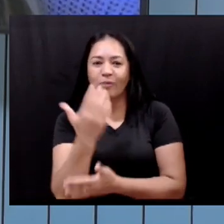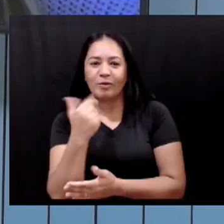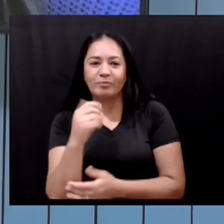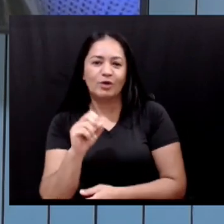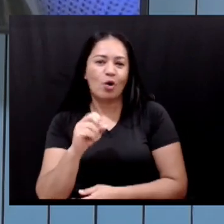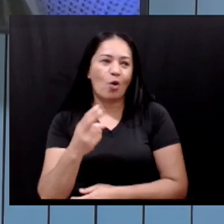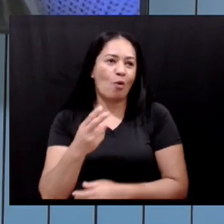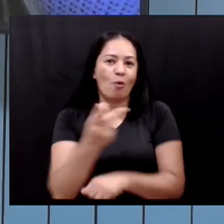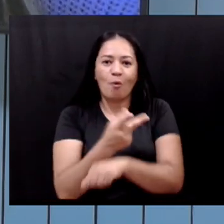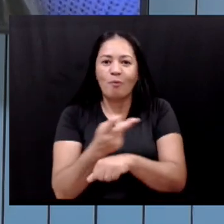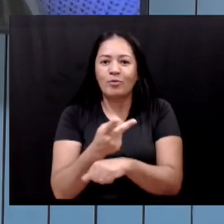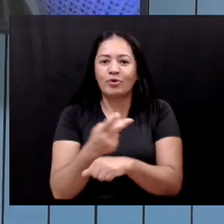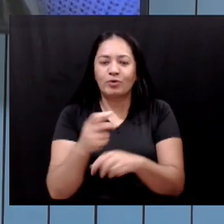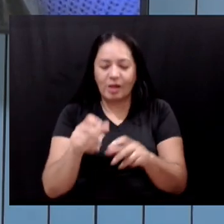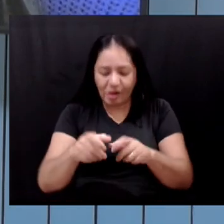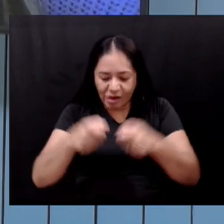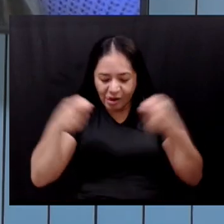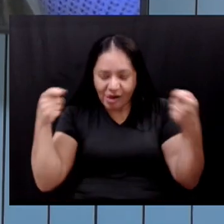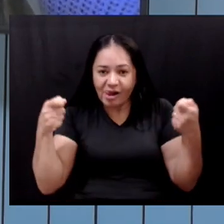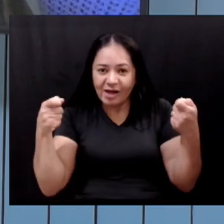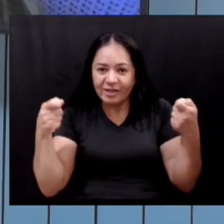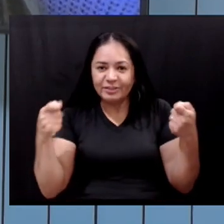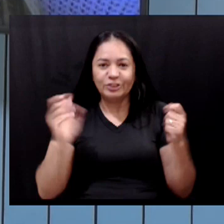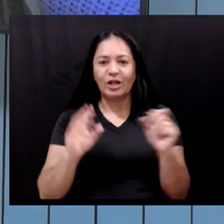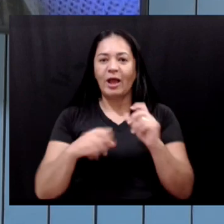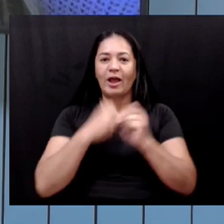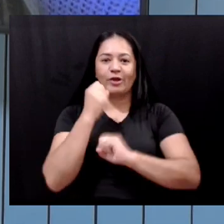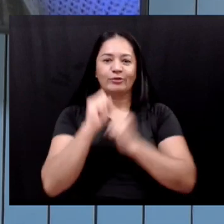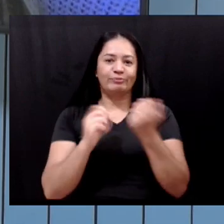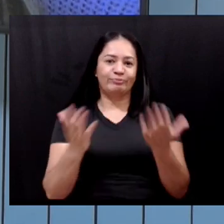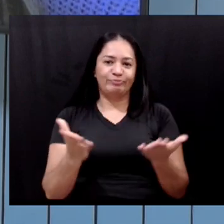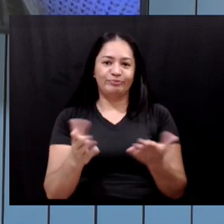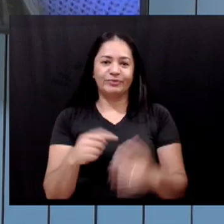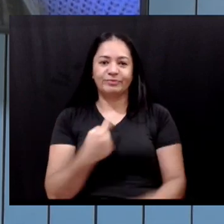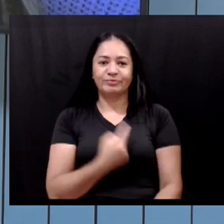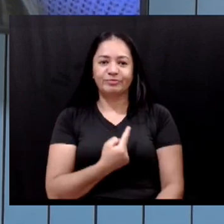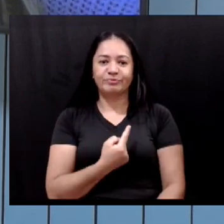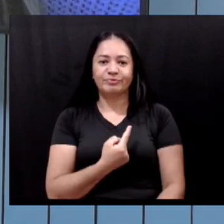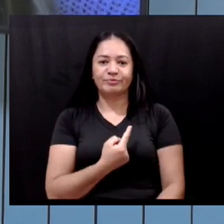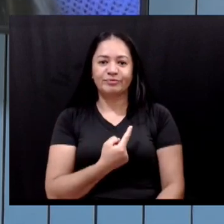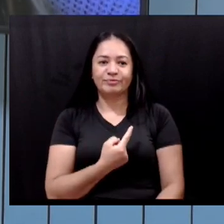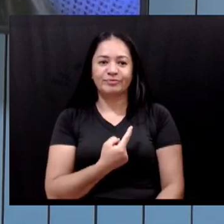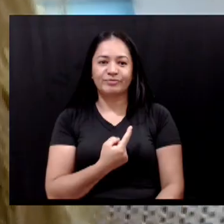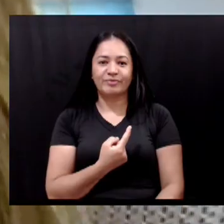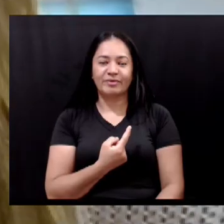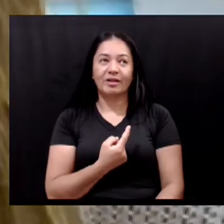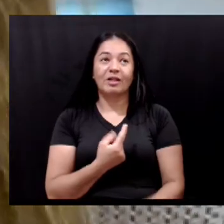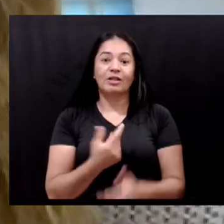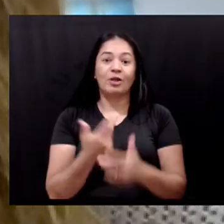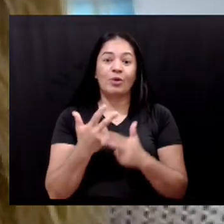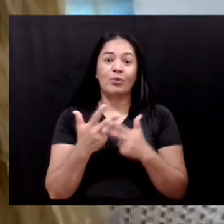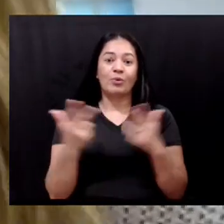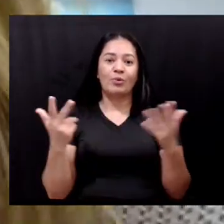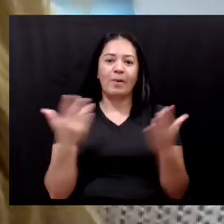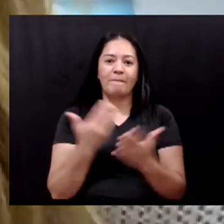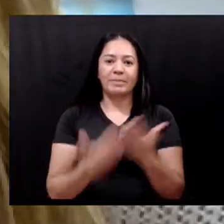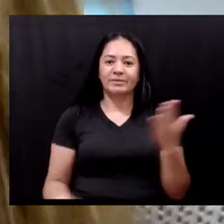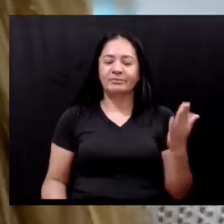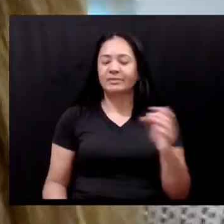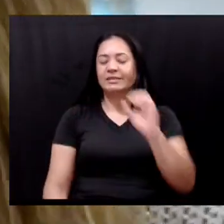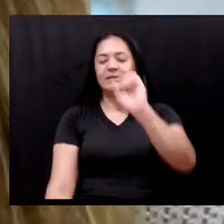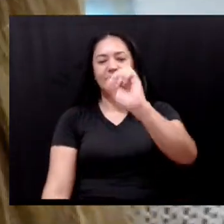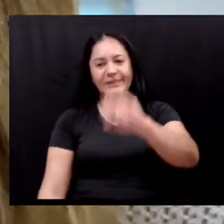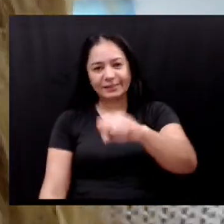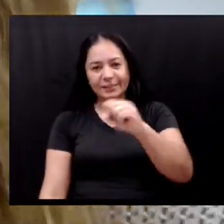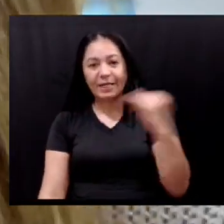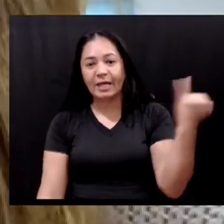embalado, ultraprocessado, e aí que a gente desliza, né? Sim. Eu acho importante a gente dizer também que